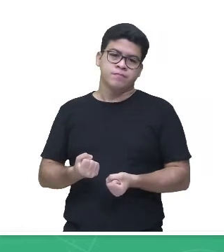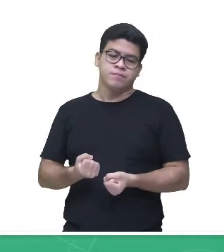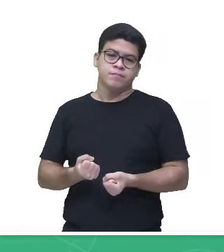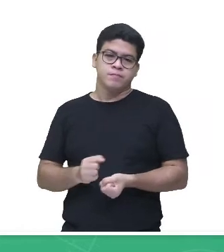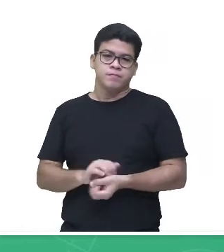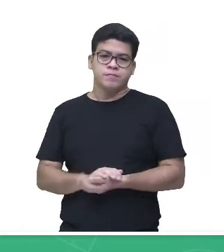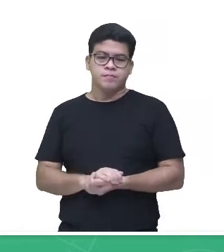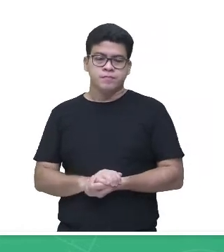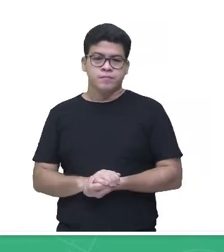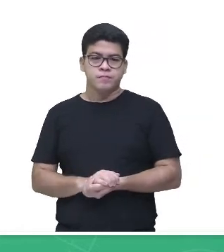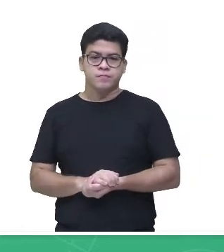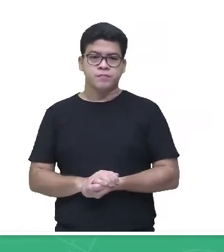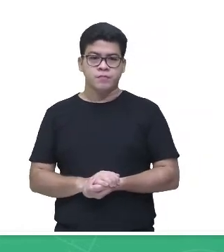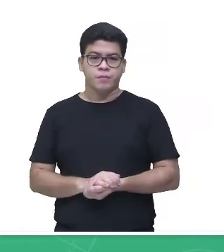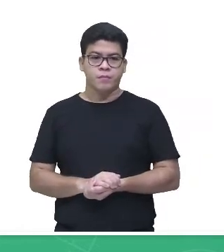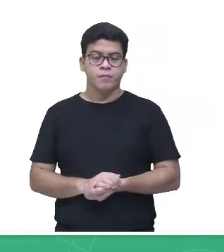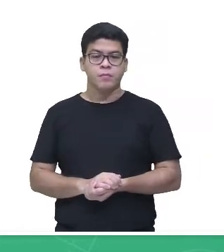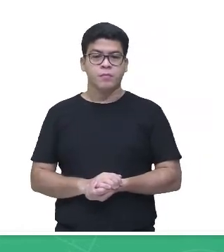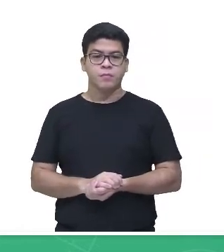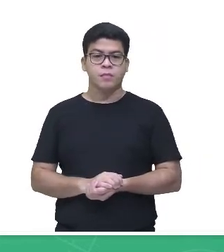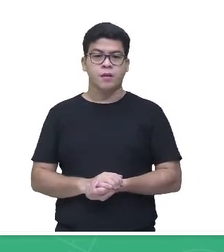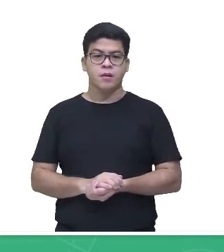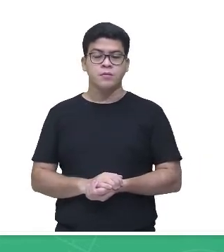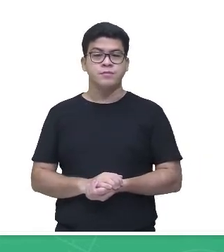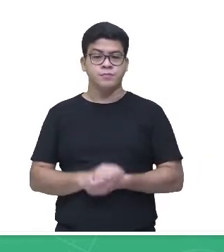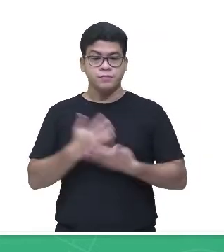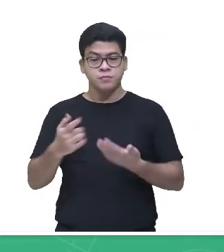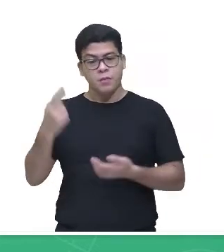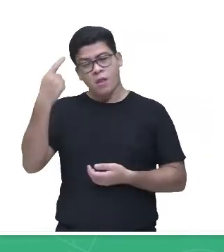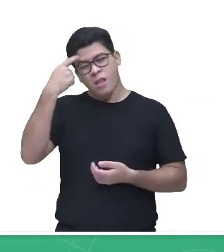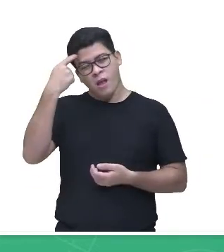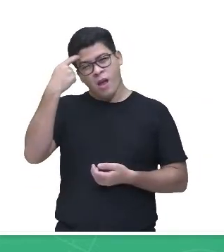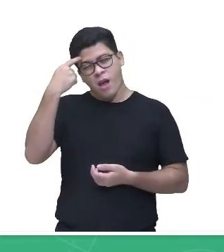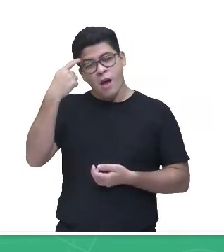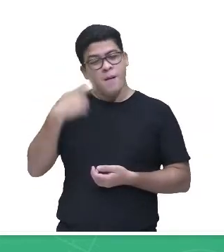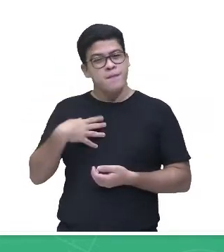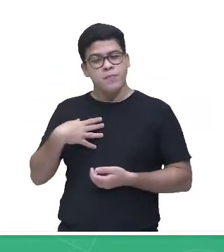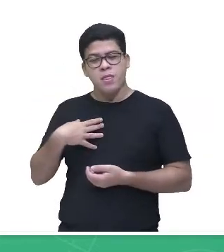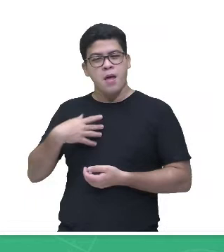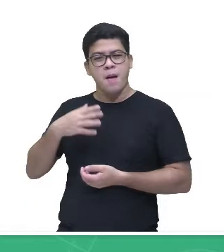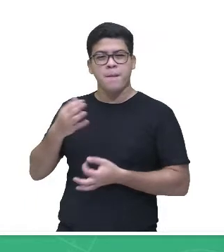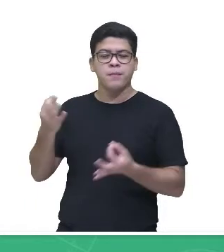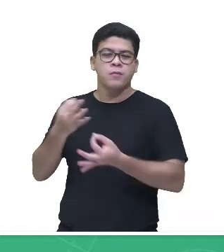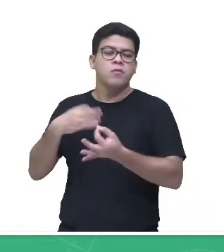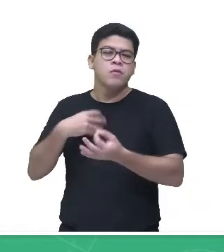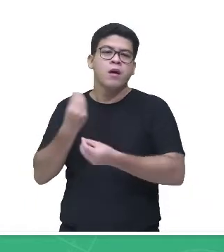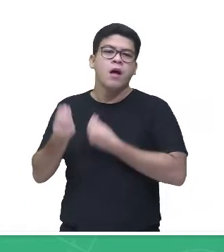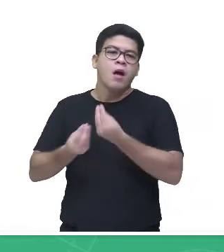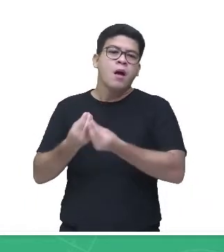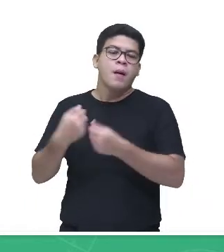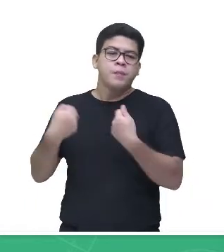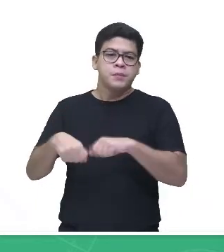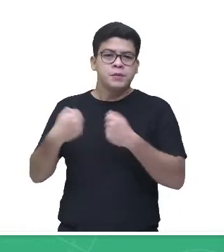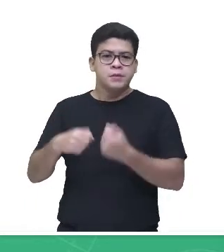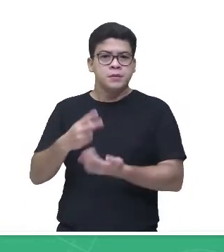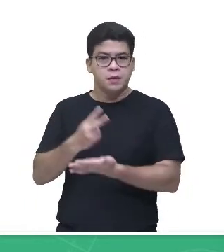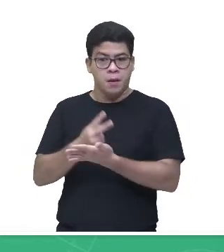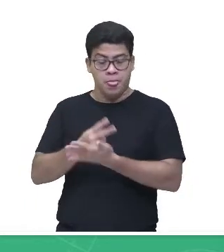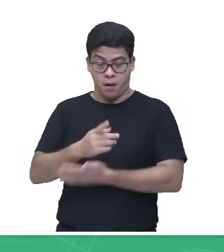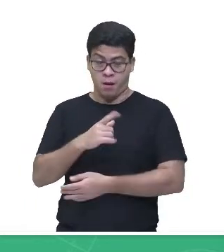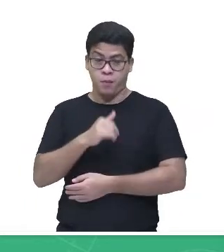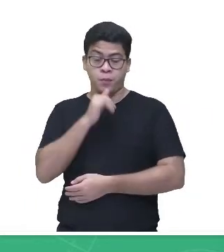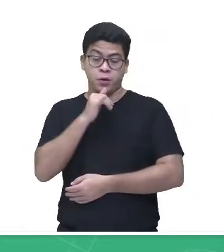de autoridade. Então, foi justamente aí que eles entraram. E esses pensamentos são fundamentais porque nós também temos, no caso do Brasil, uma